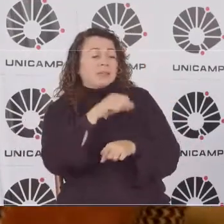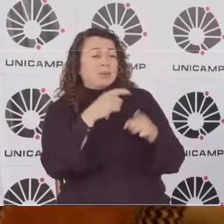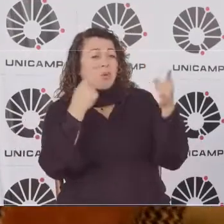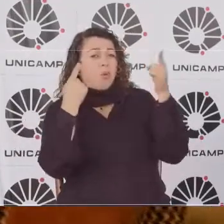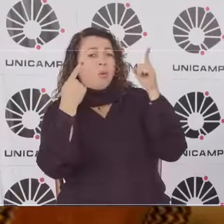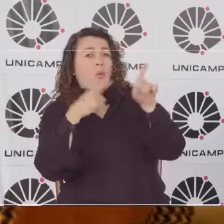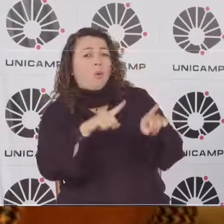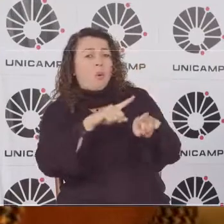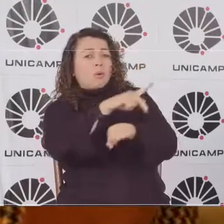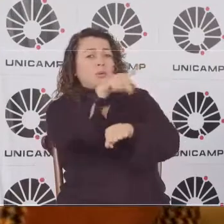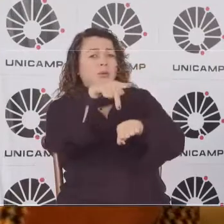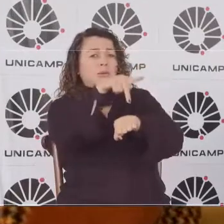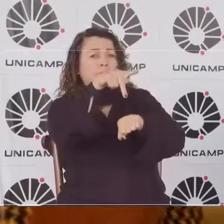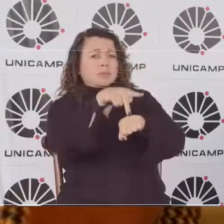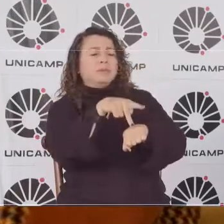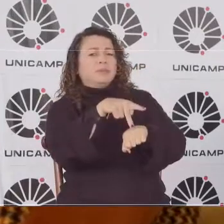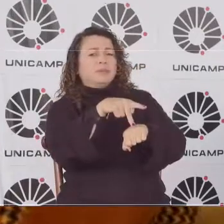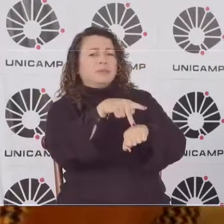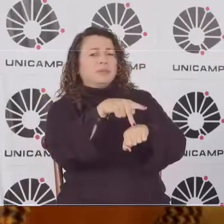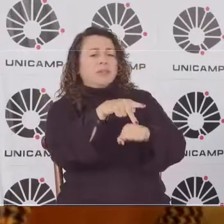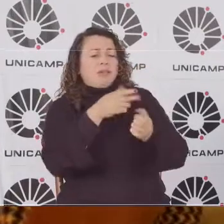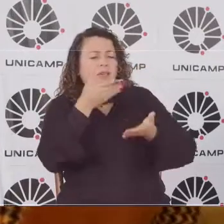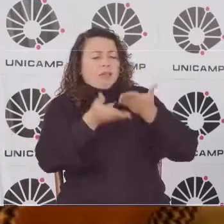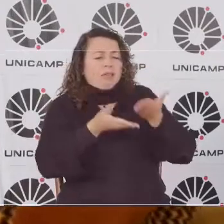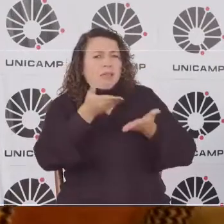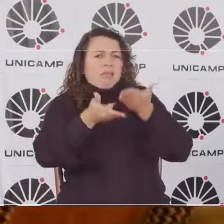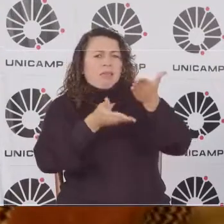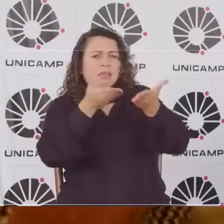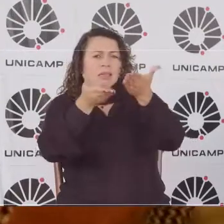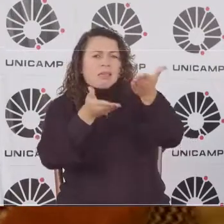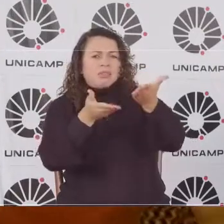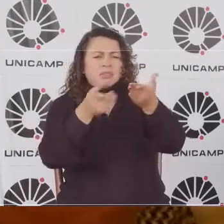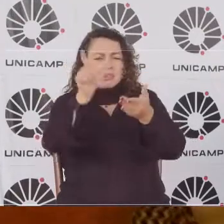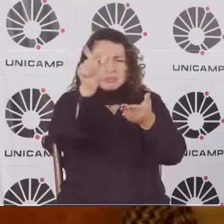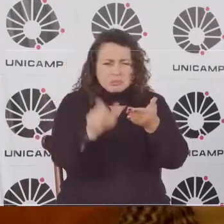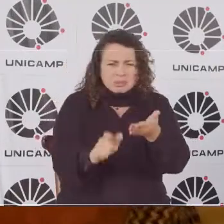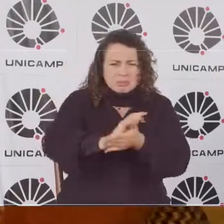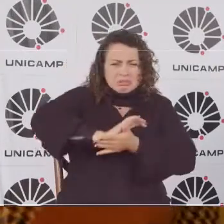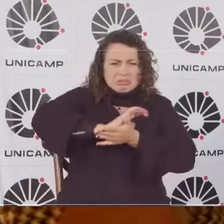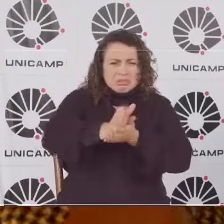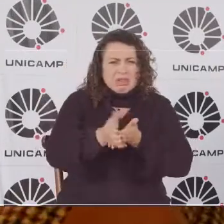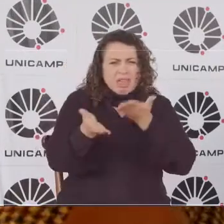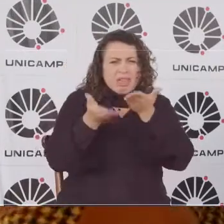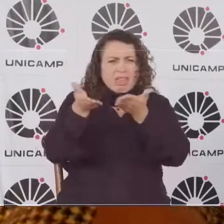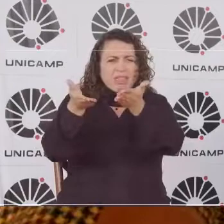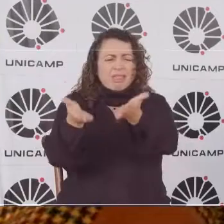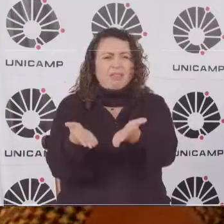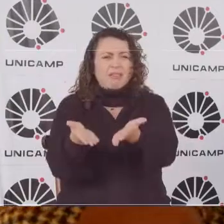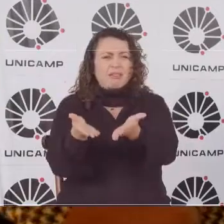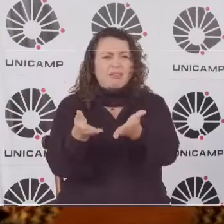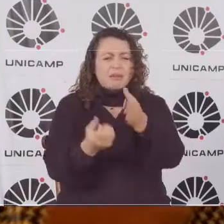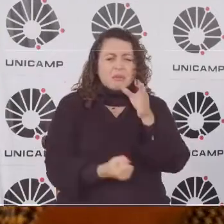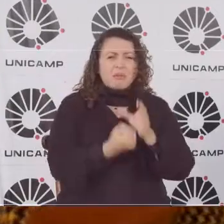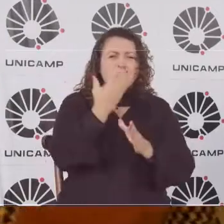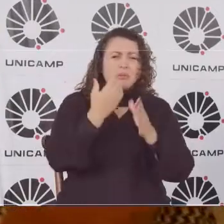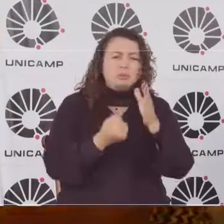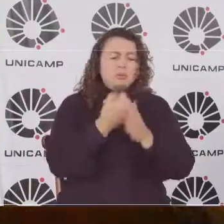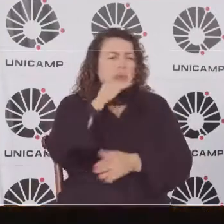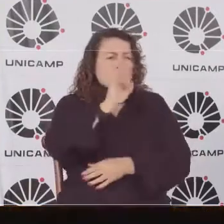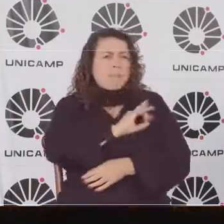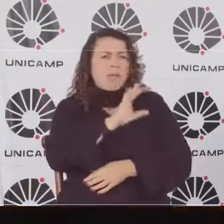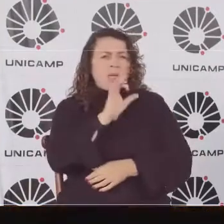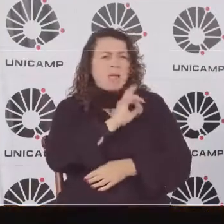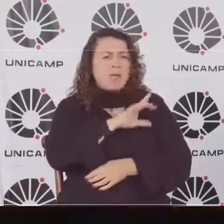República propiciando elogio a torturadores produzindo cizânia e